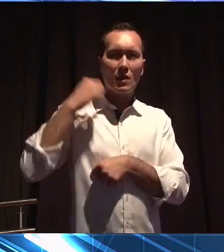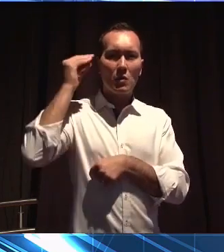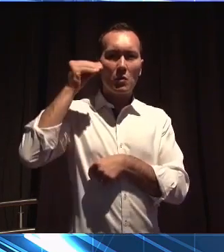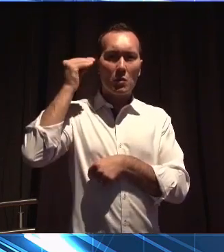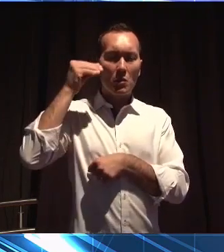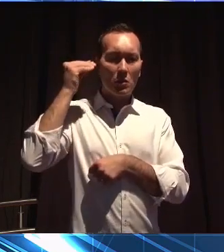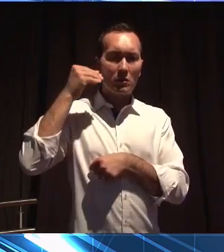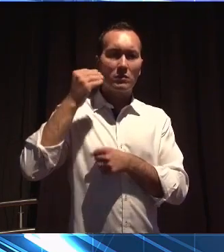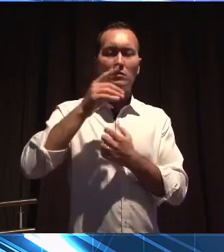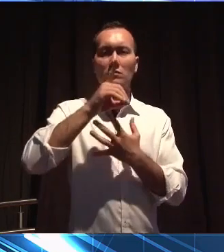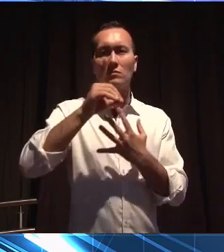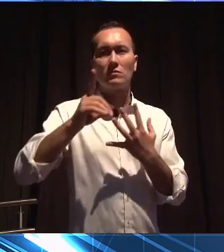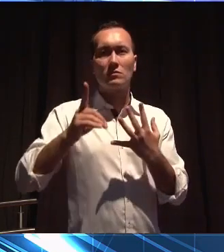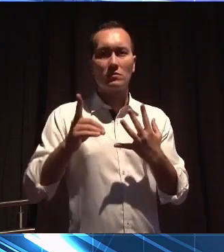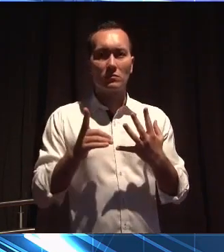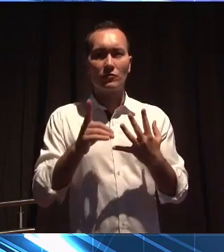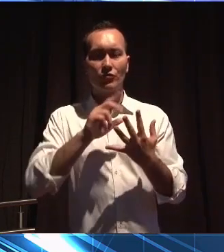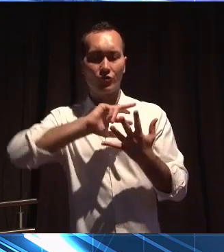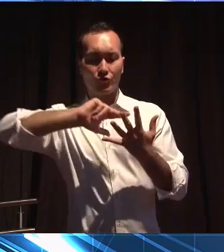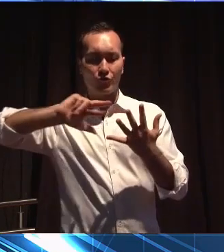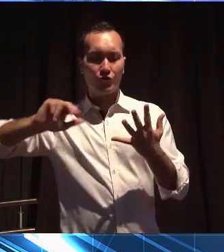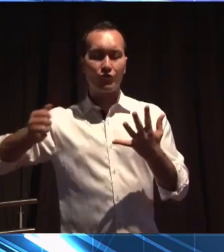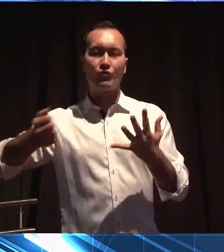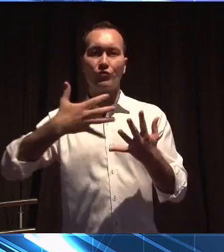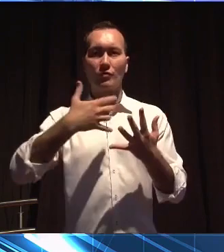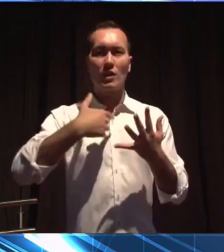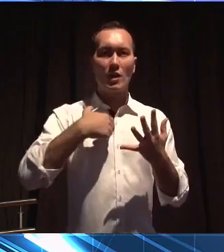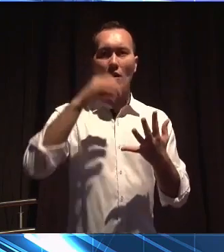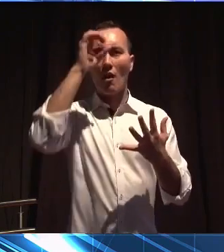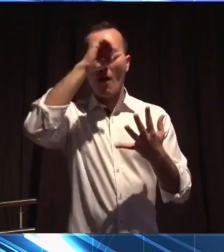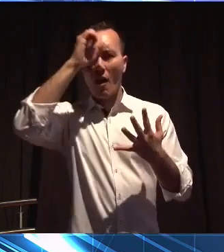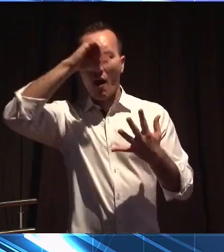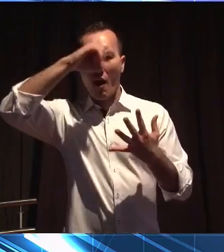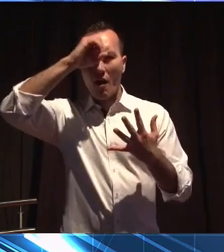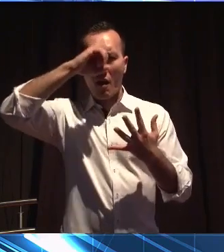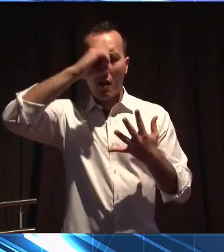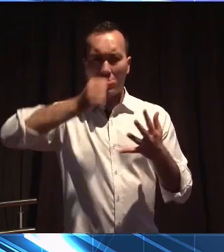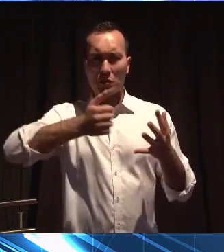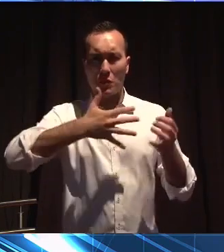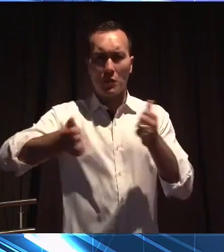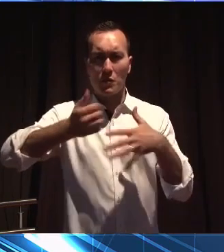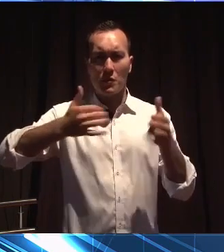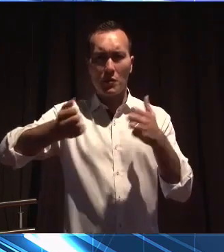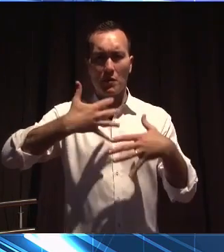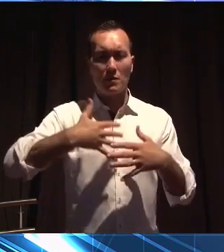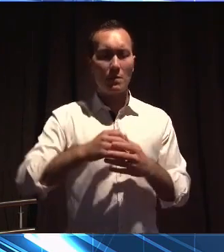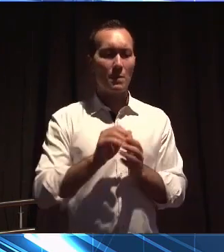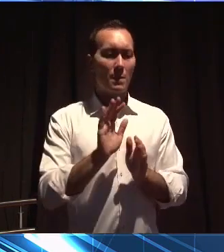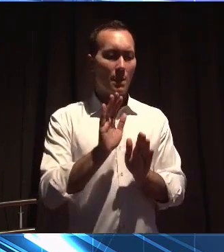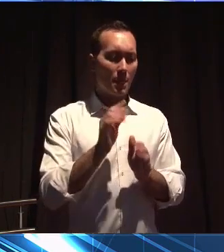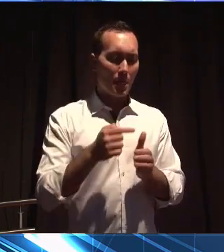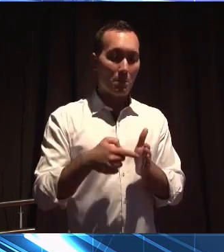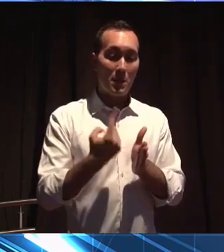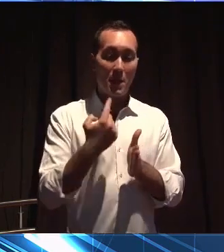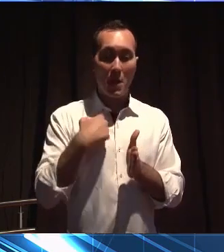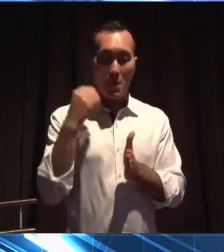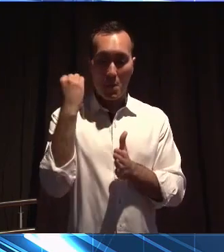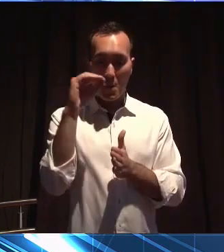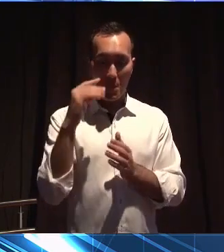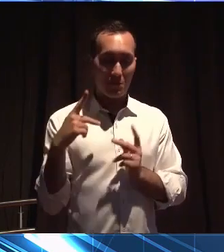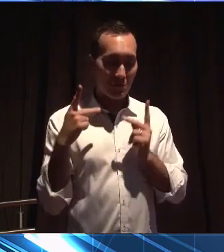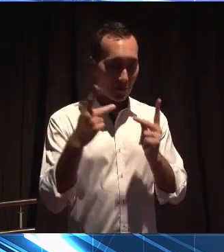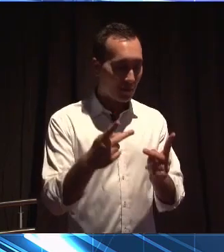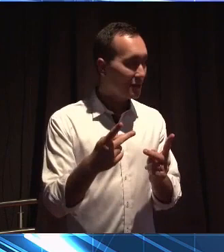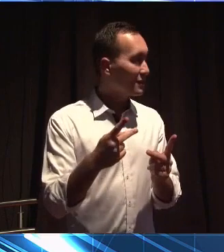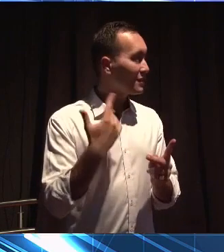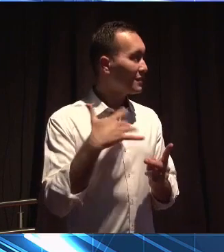explorando e conhecendo coisa nova todos os dias. Acho que essa é a magia de trabalhar com dados. E é a minha primeira vez finalmente palestrando em Porto Alegre, né? Que eu acho que é uma coisa